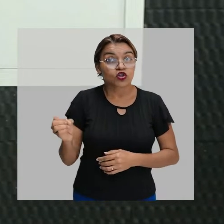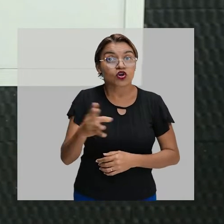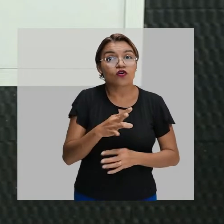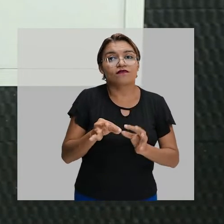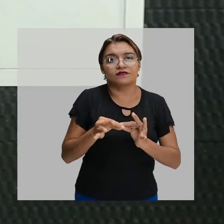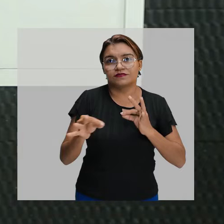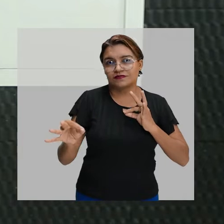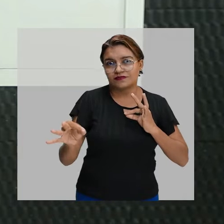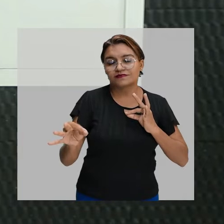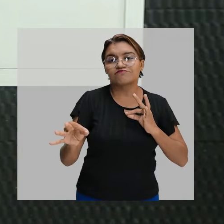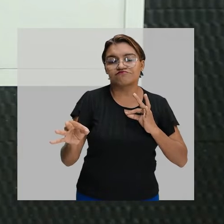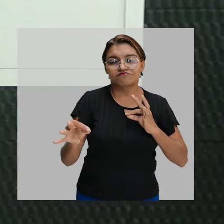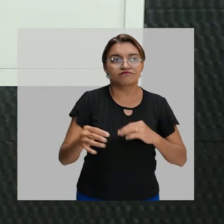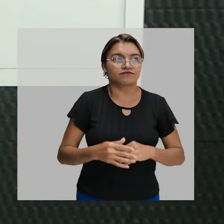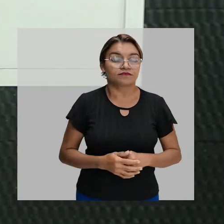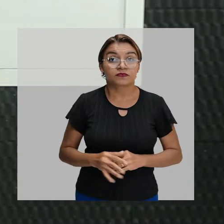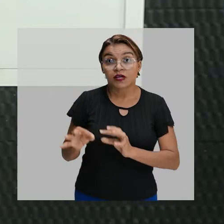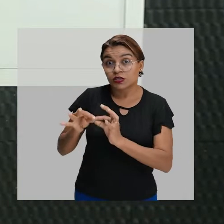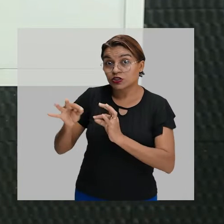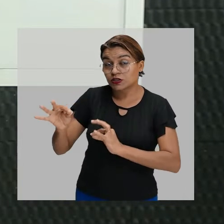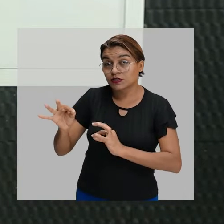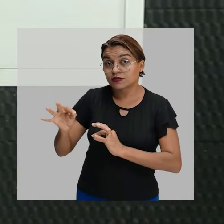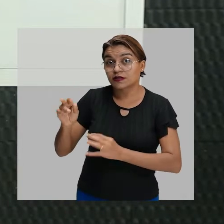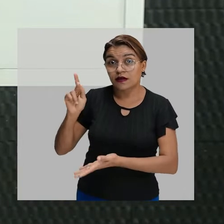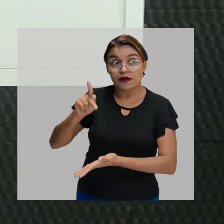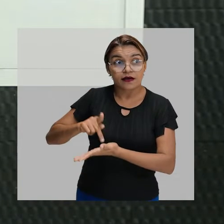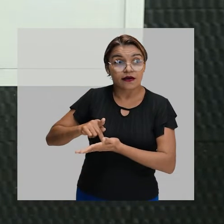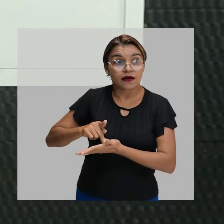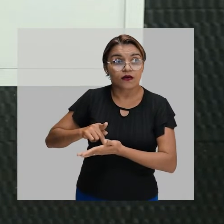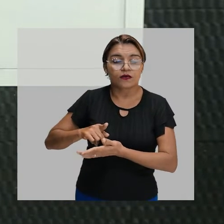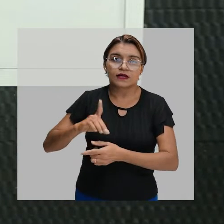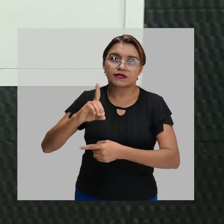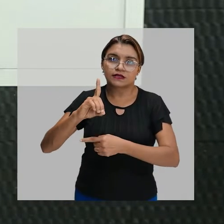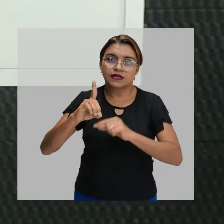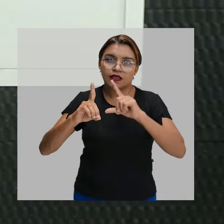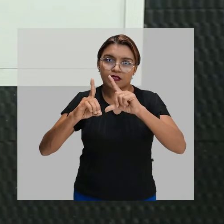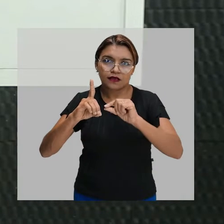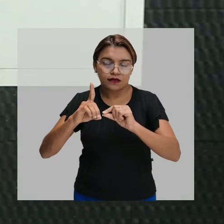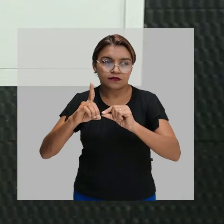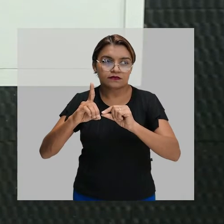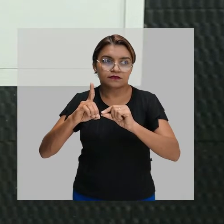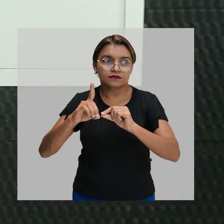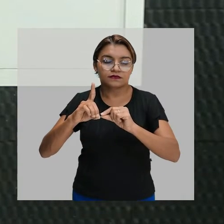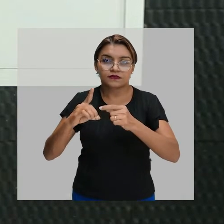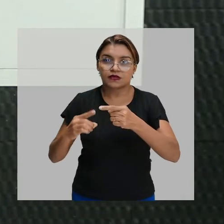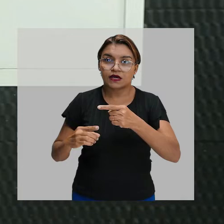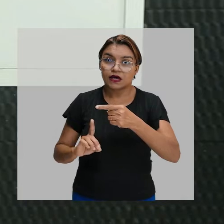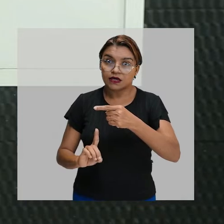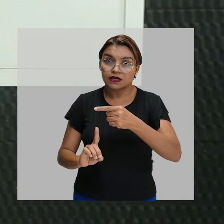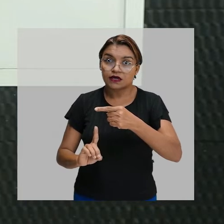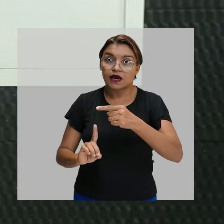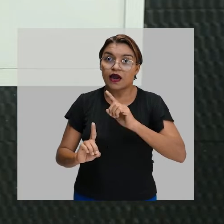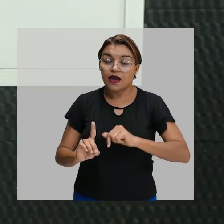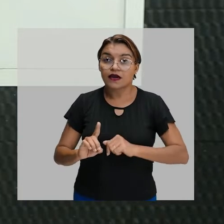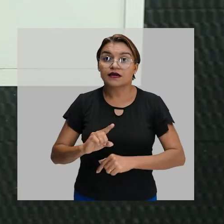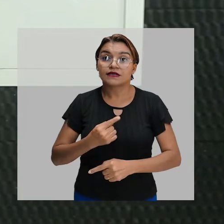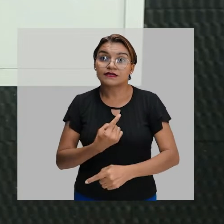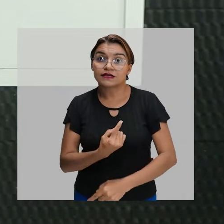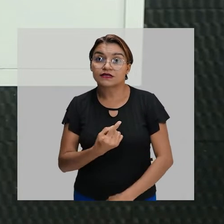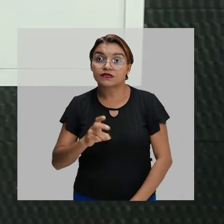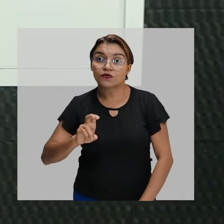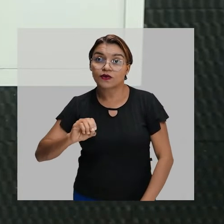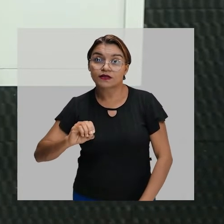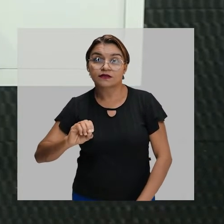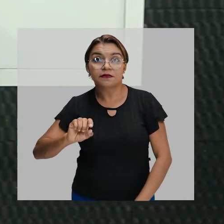nova distância EA distância real é de 150 mil centímetros certo